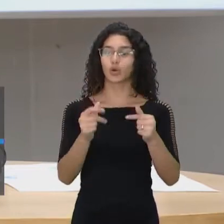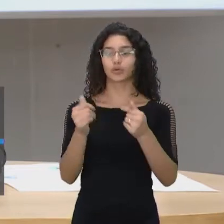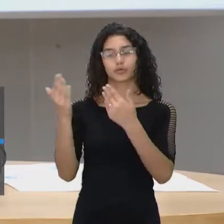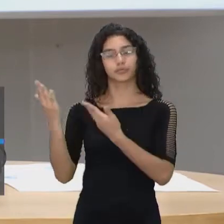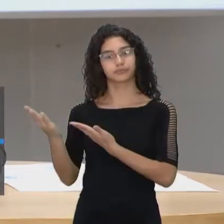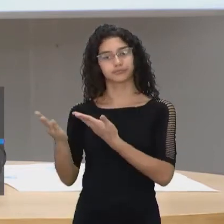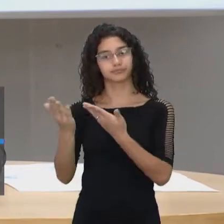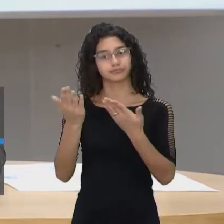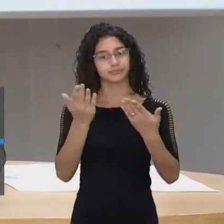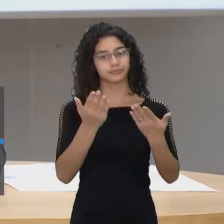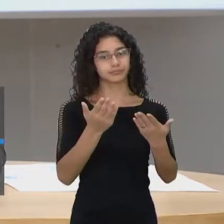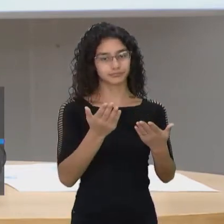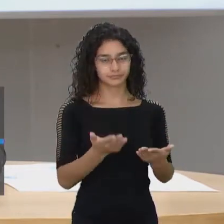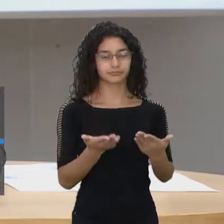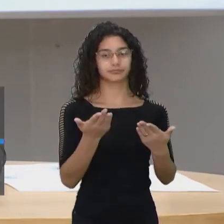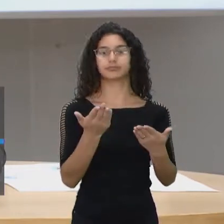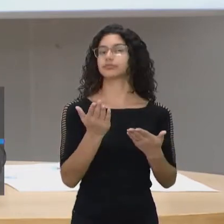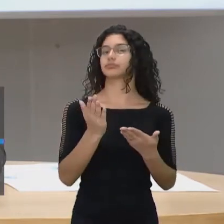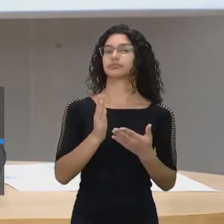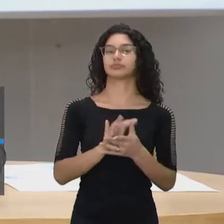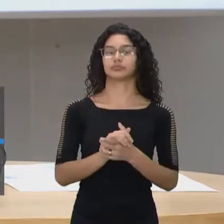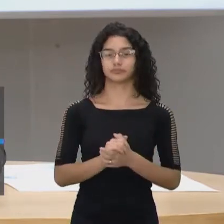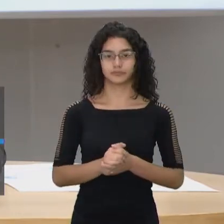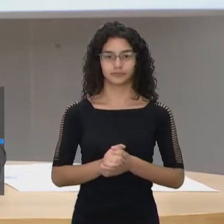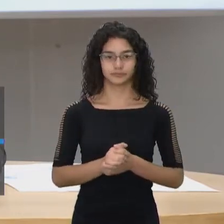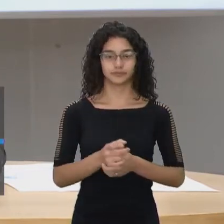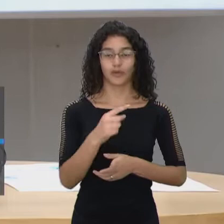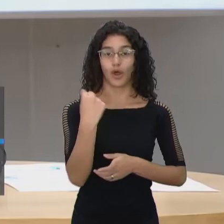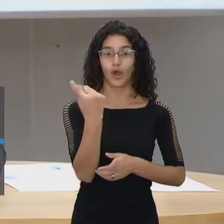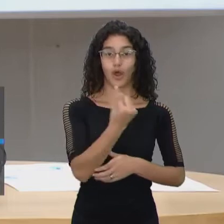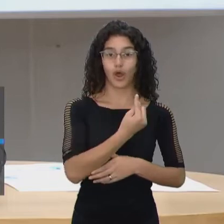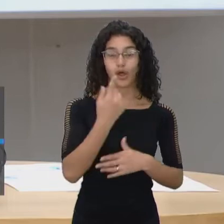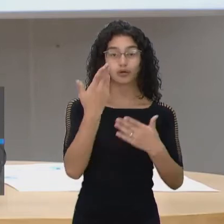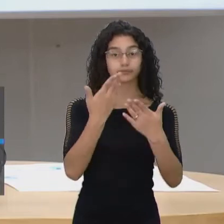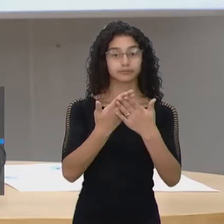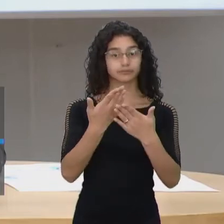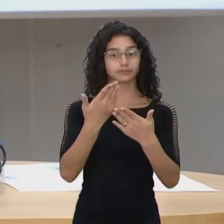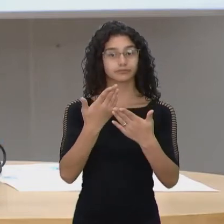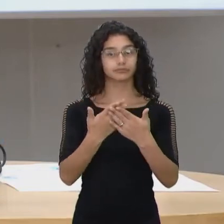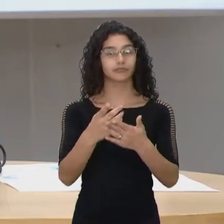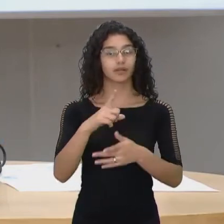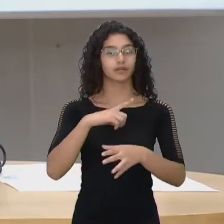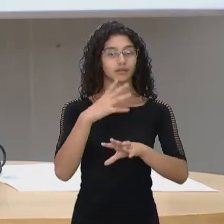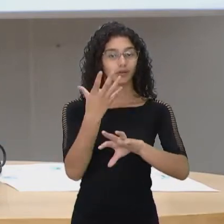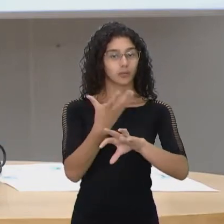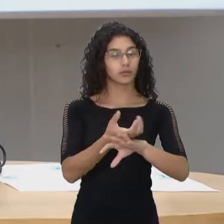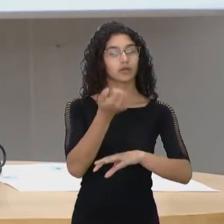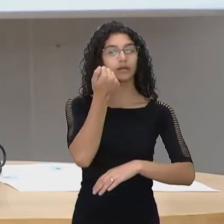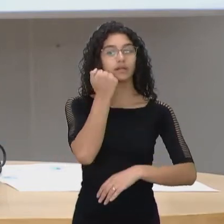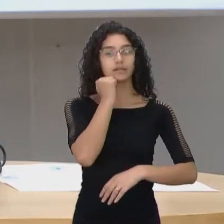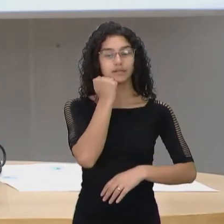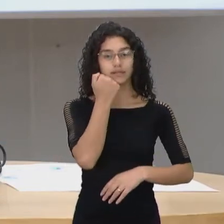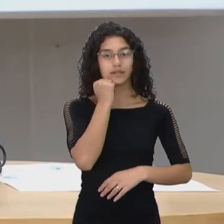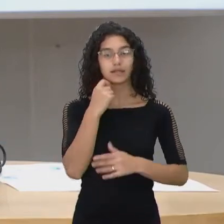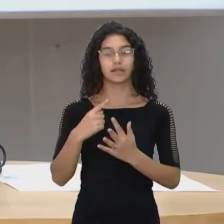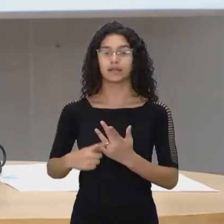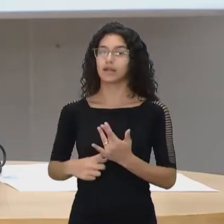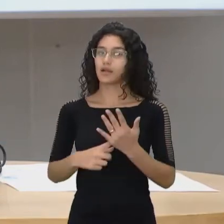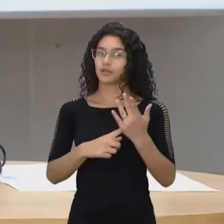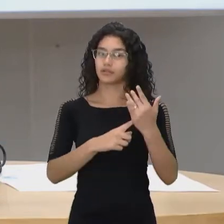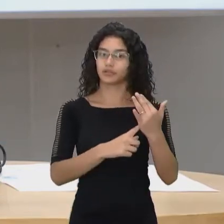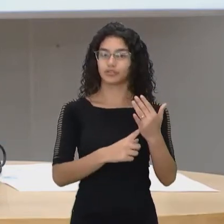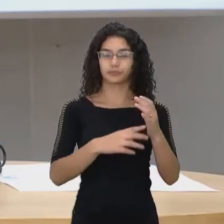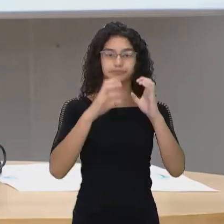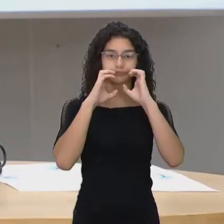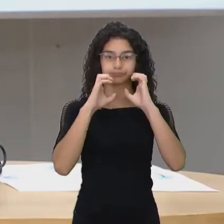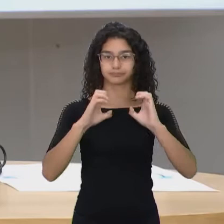muito bem-vindas, todos muito bem-vindos à nossa aula do componente Ciência, Tecnologia e